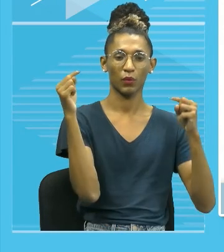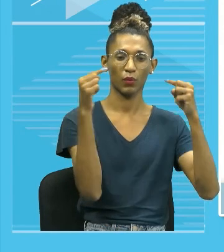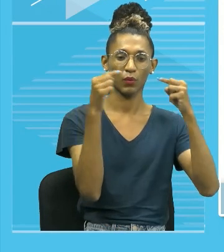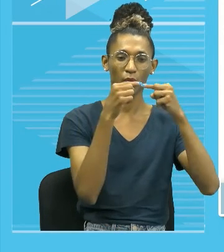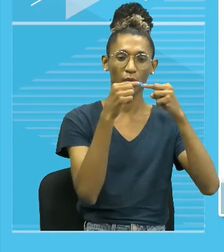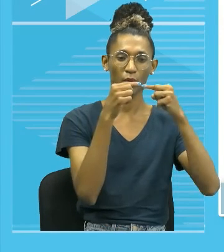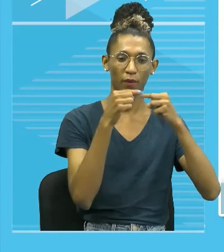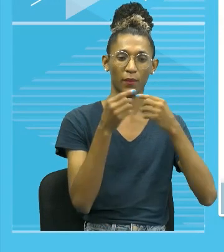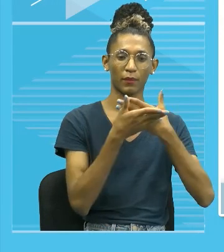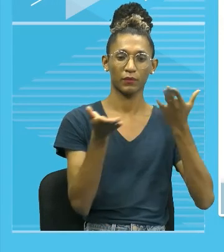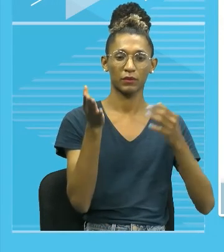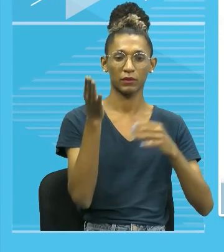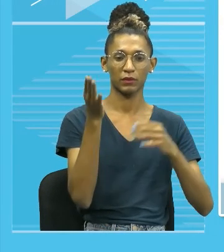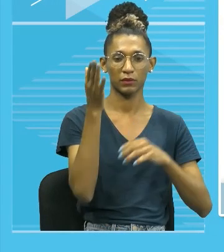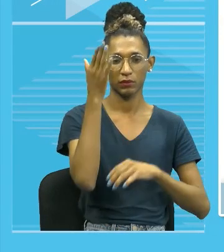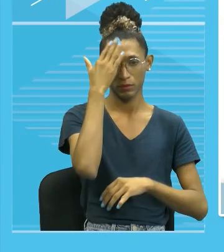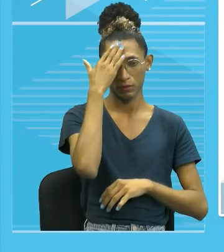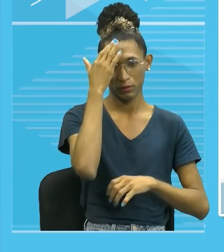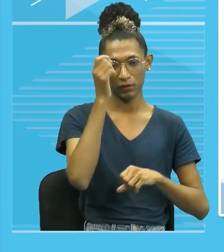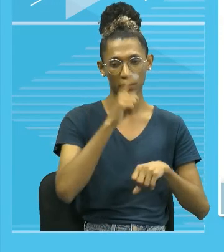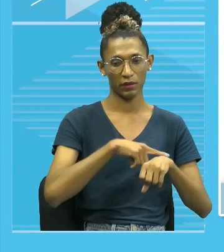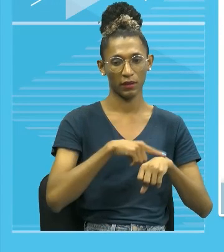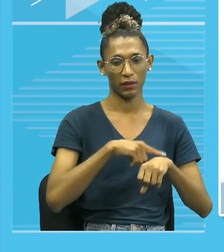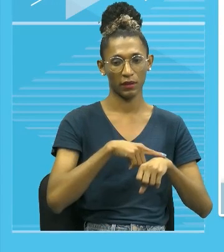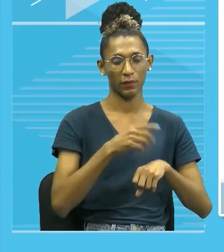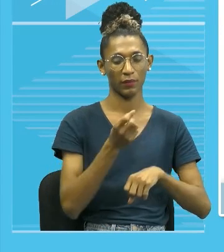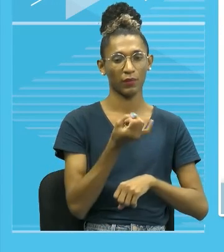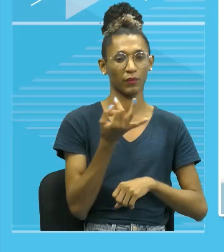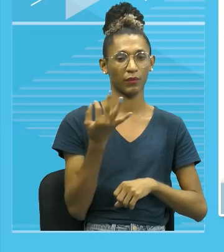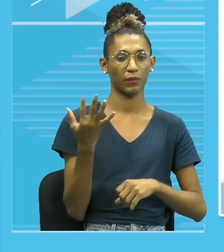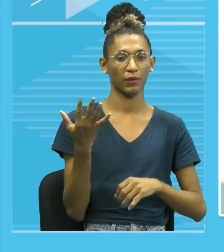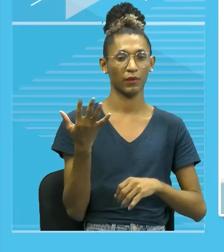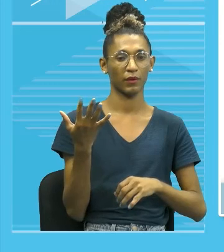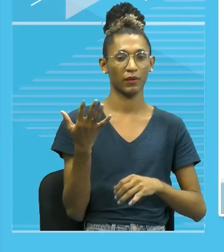para vocês deixa eu ver quanto tempo me resta aqui